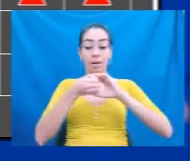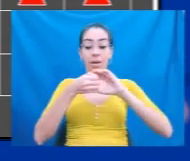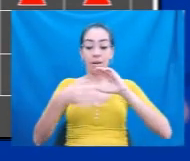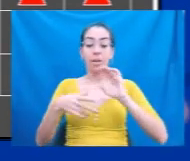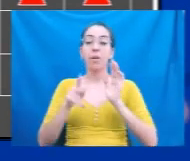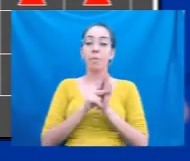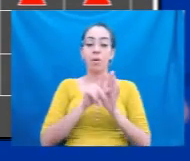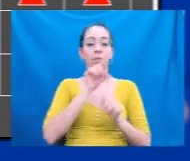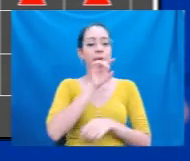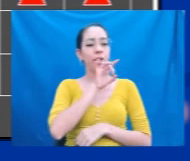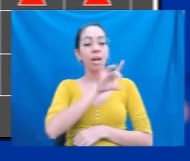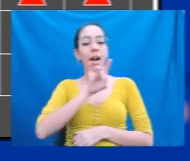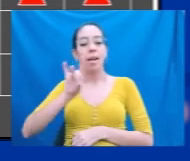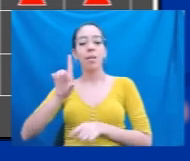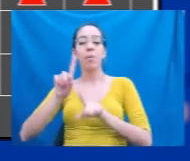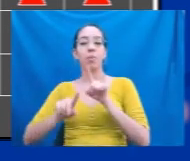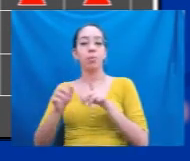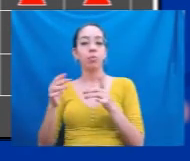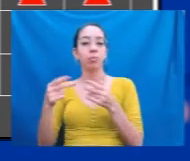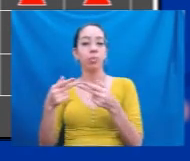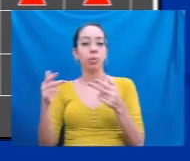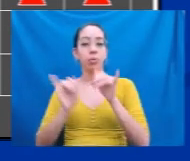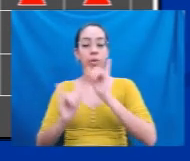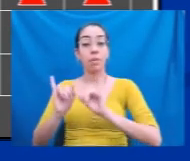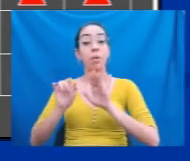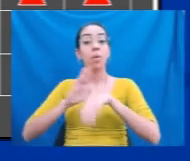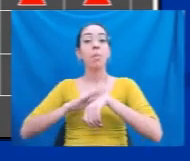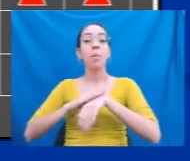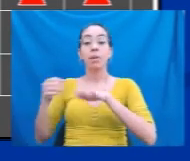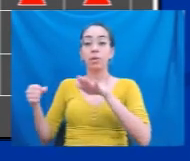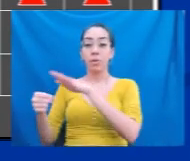essas características dos produtos no seu armazenamento.